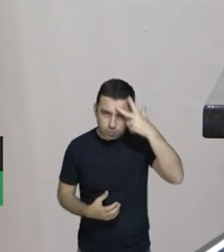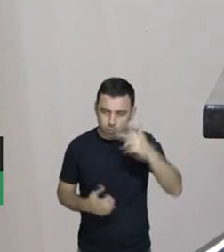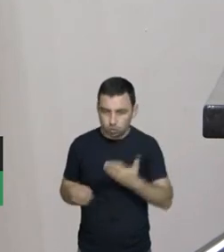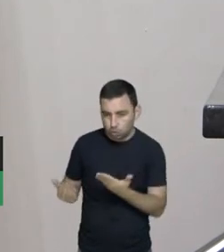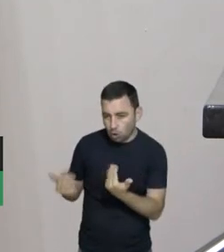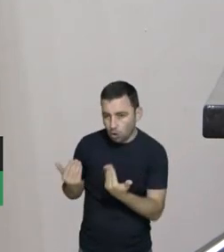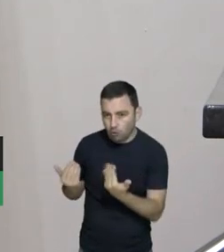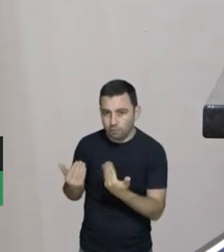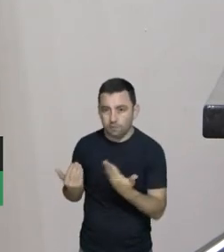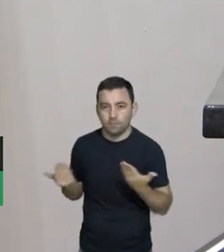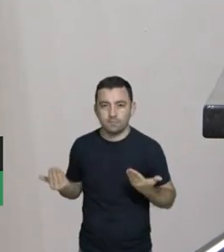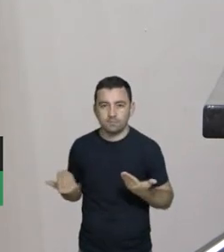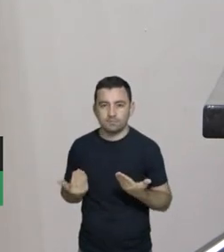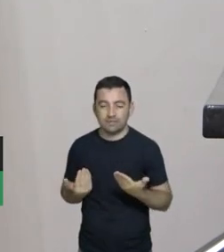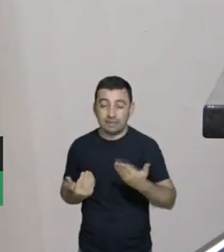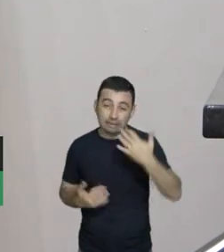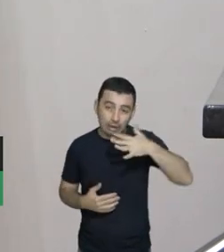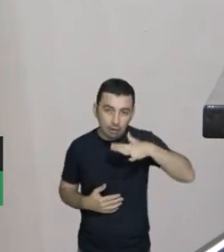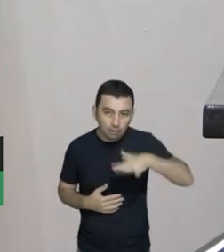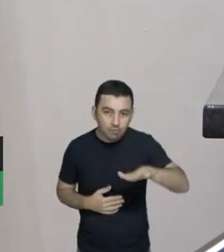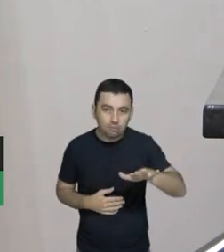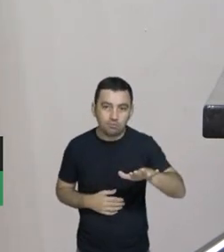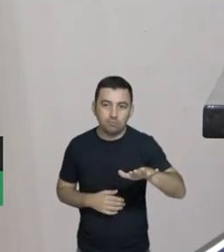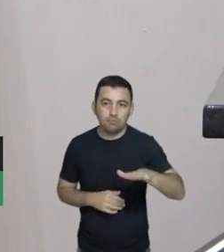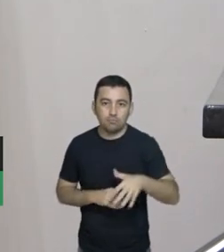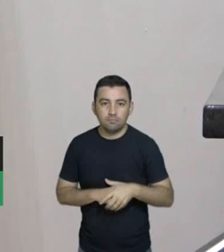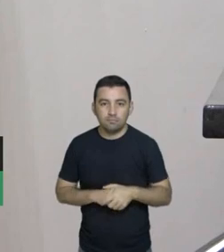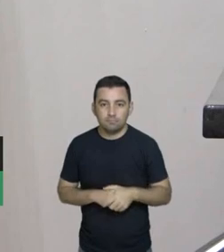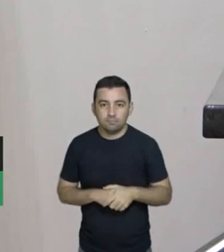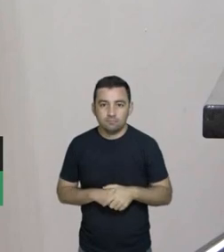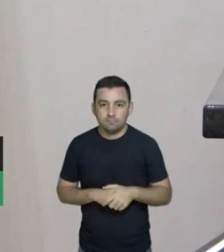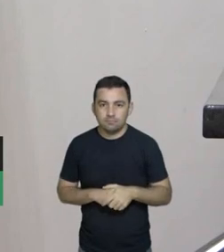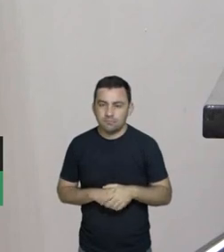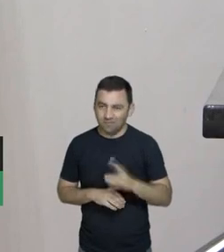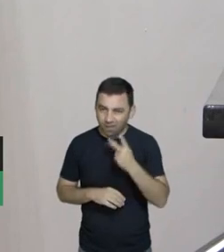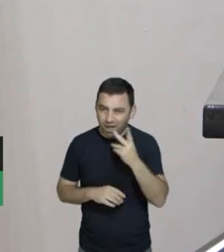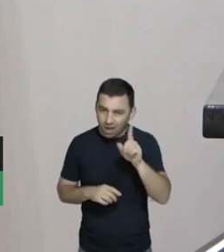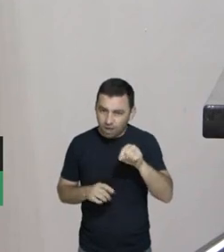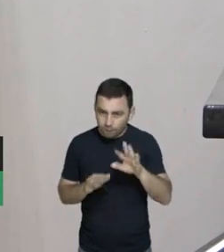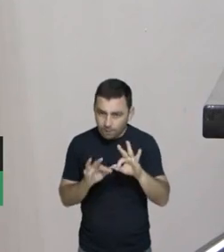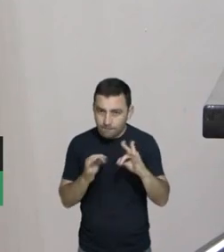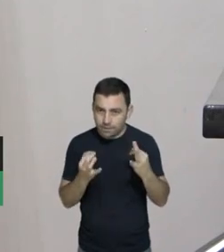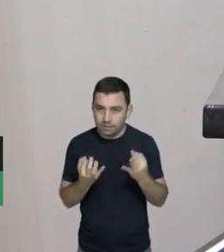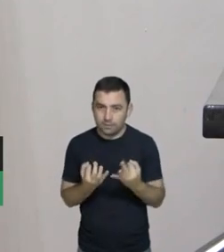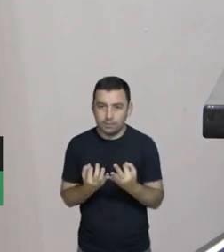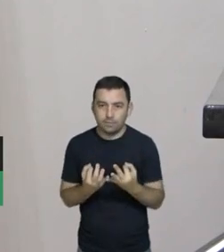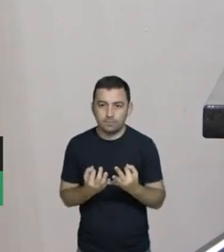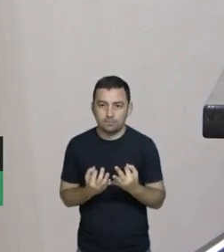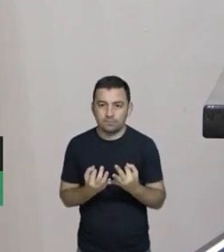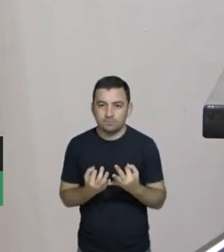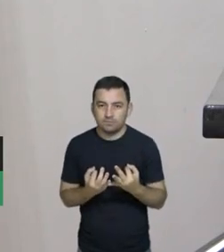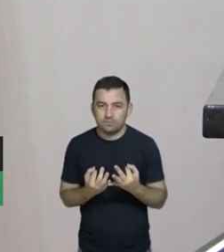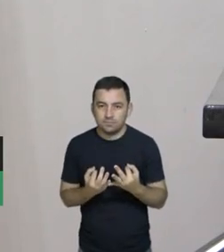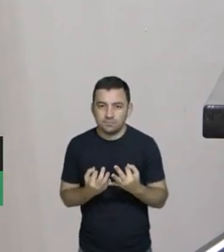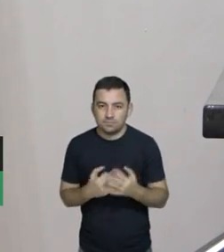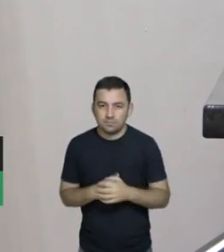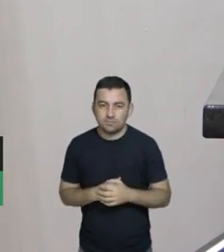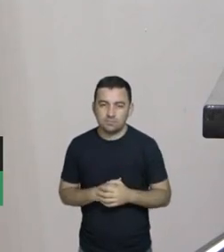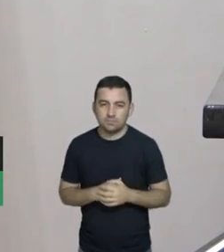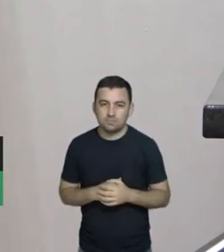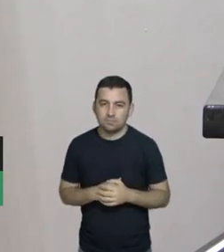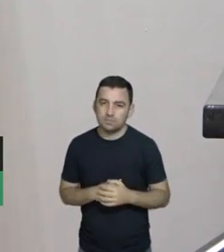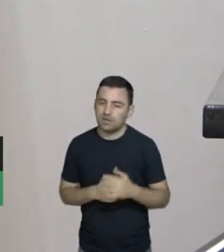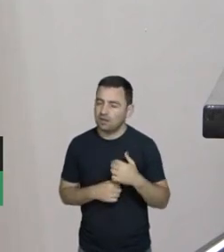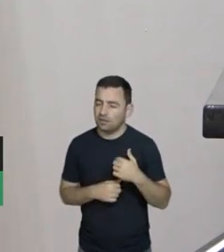jovens, crianças, se fala em família. E aí, quando se falou, e eu nem